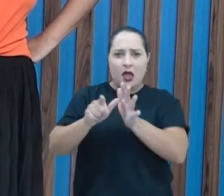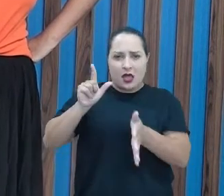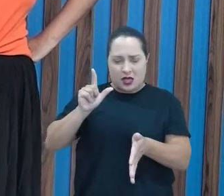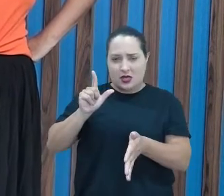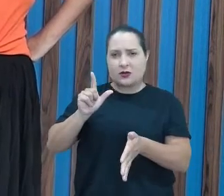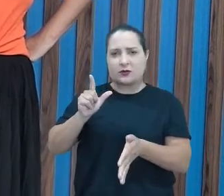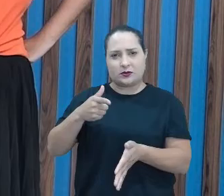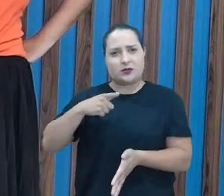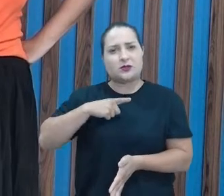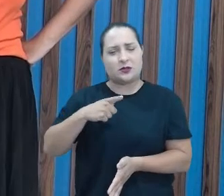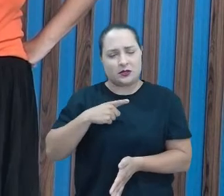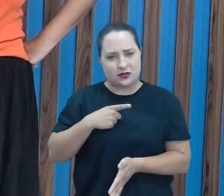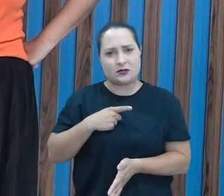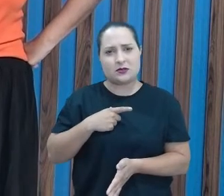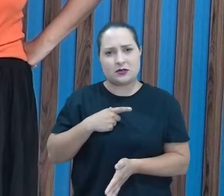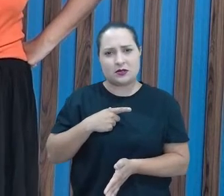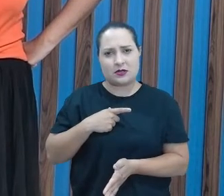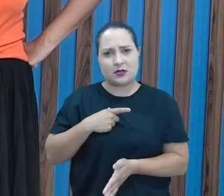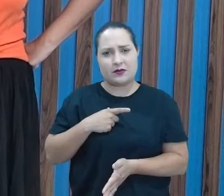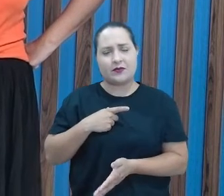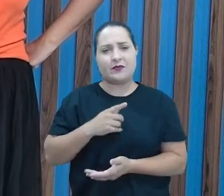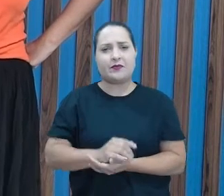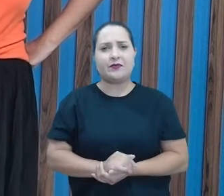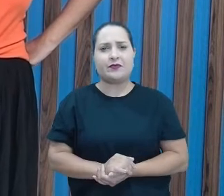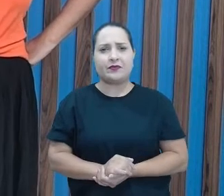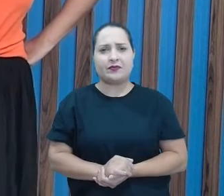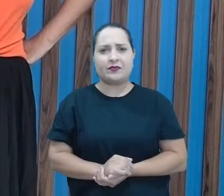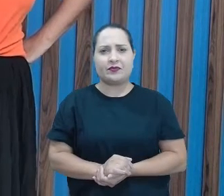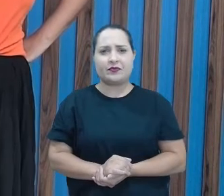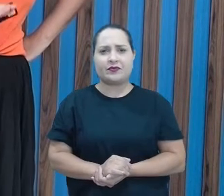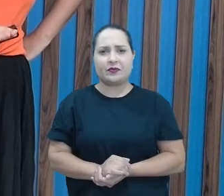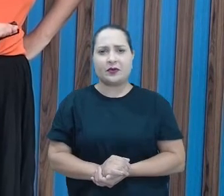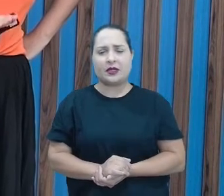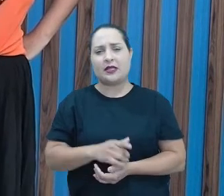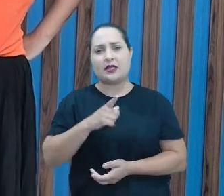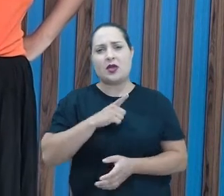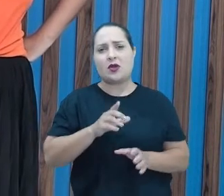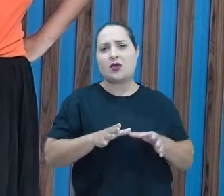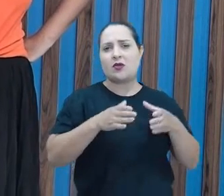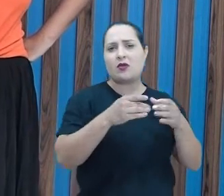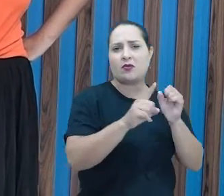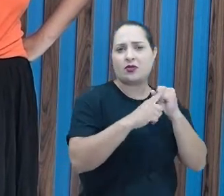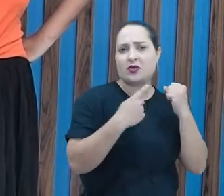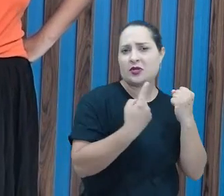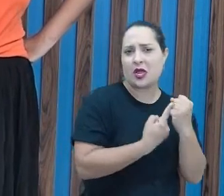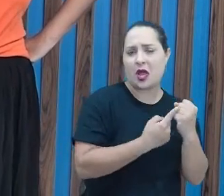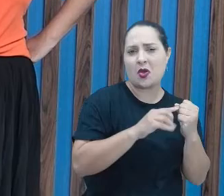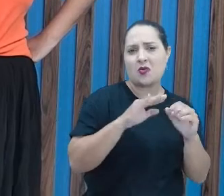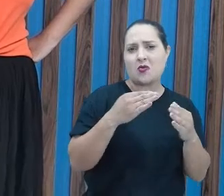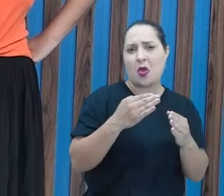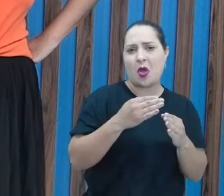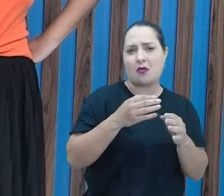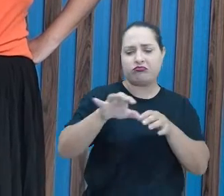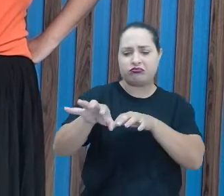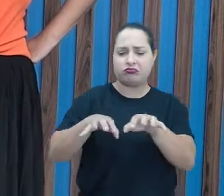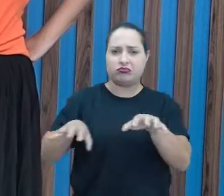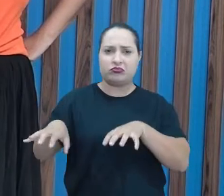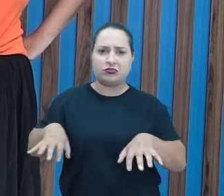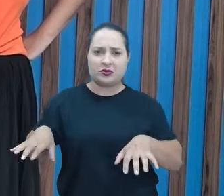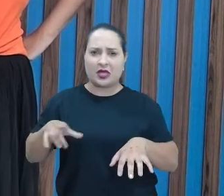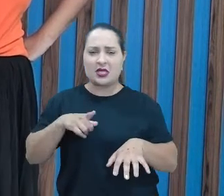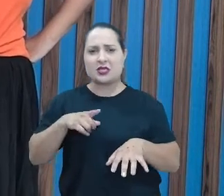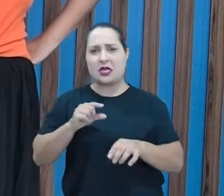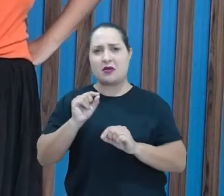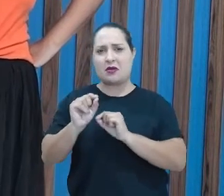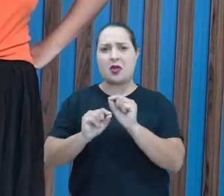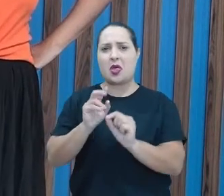pré-concebida que acaba colocando as pessoas em grupos sociais ou caixinhas, criando rótulos.